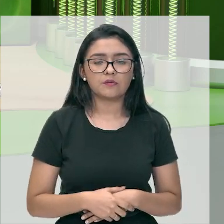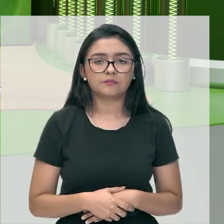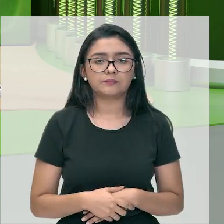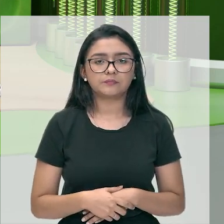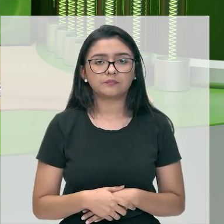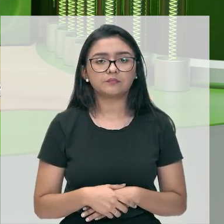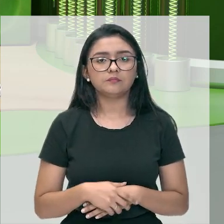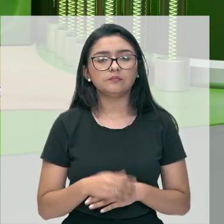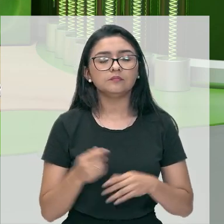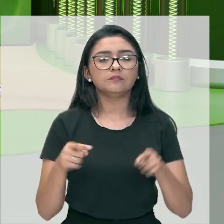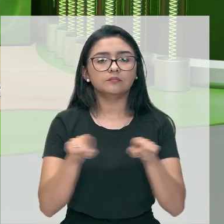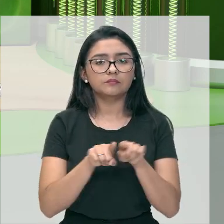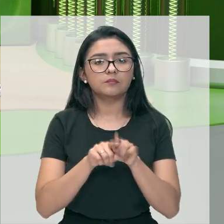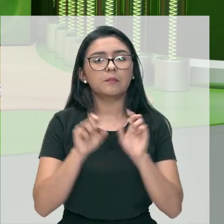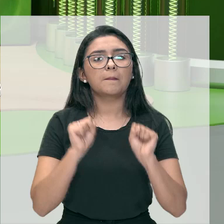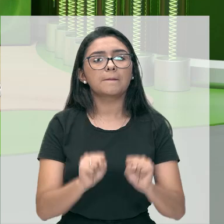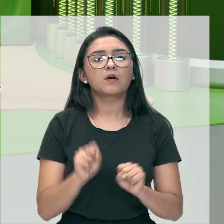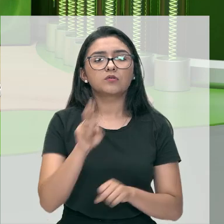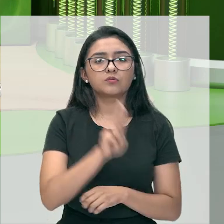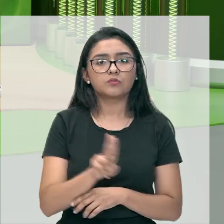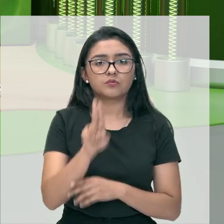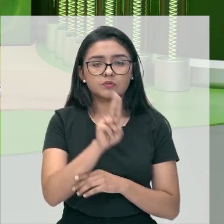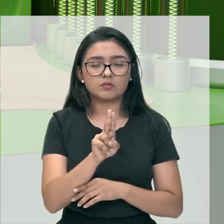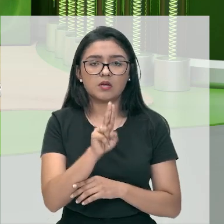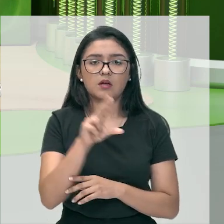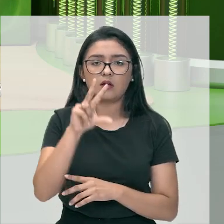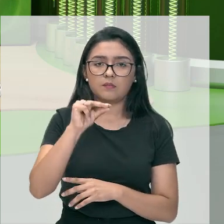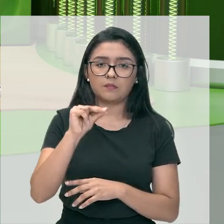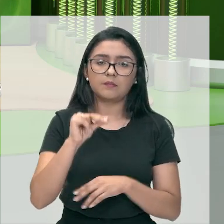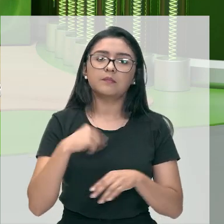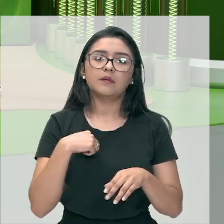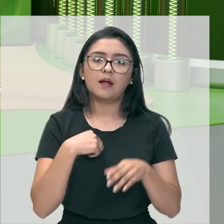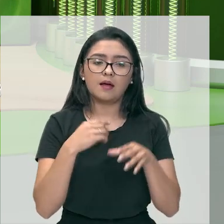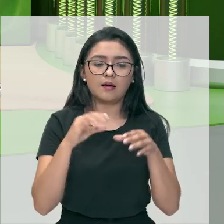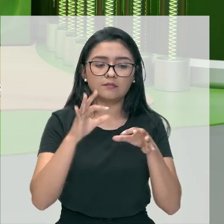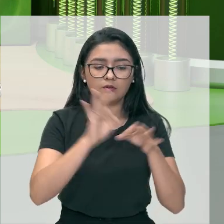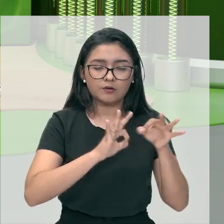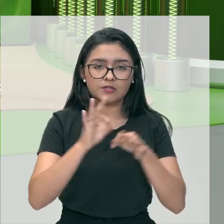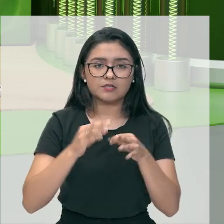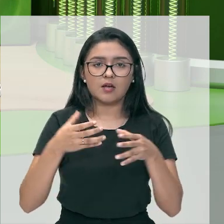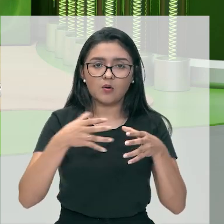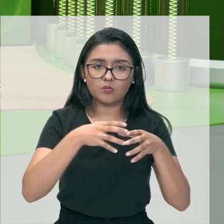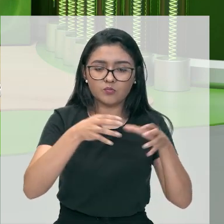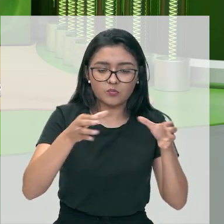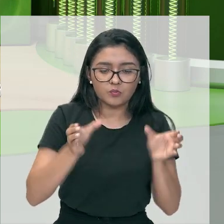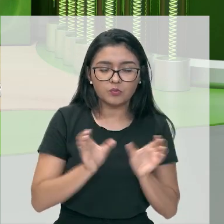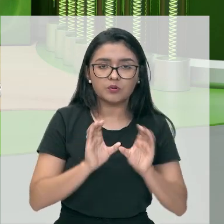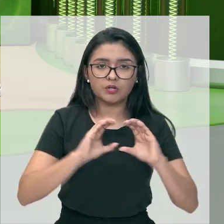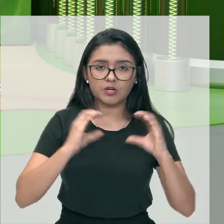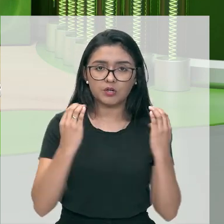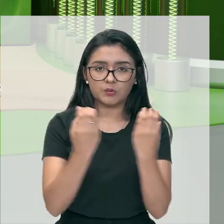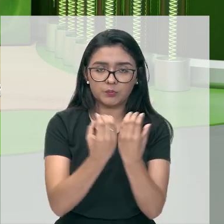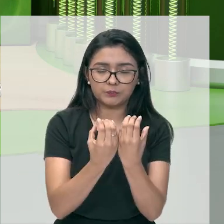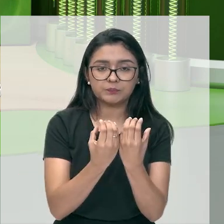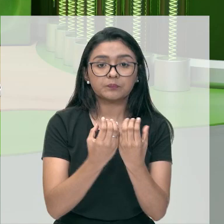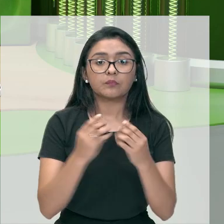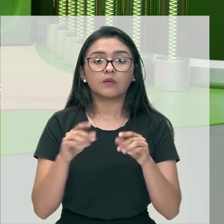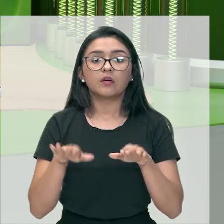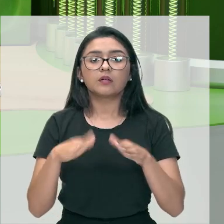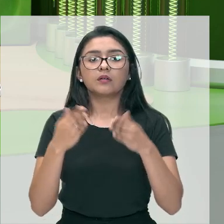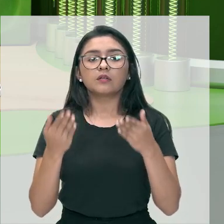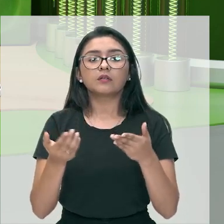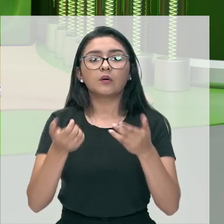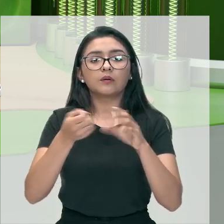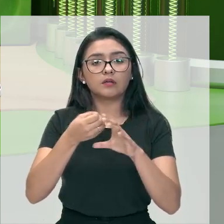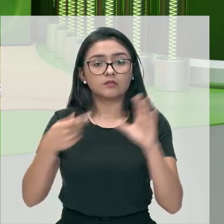Nós comentamos que ele pode utilizar esse bico ali para construir o seu ninho também. Então, são algumas características ali das aves. Vamos observar